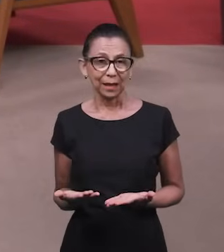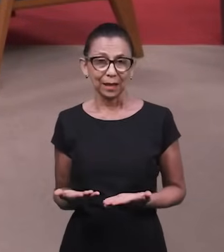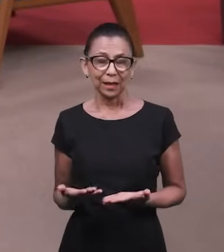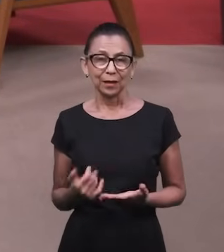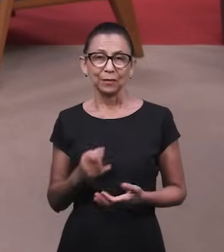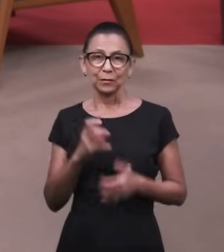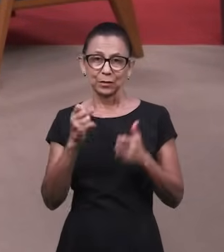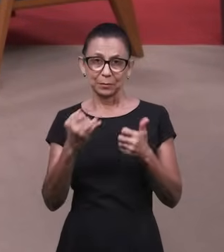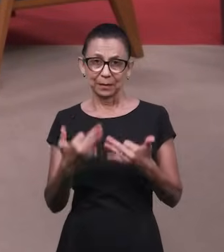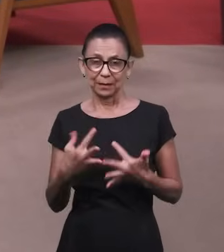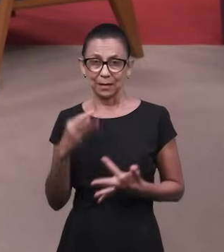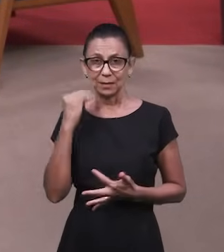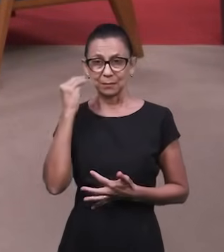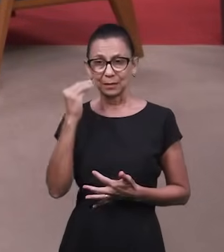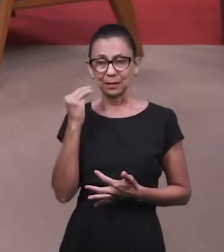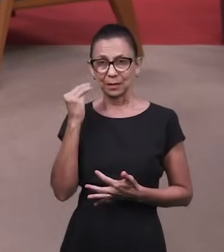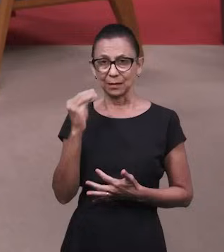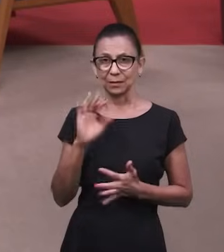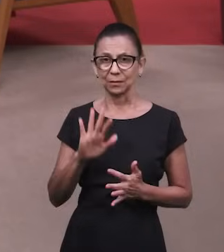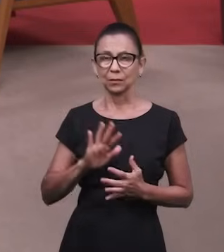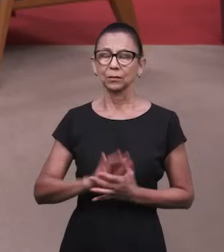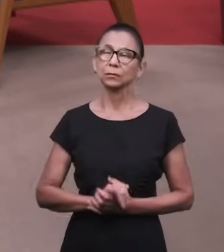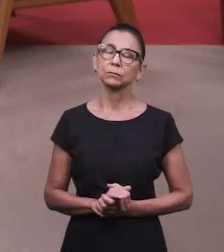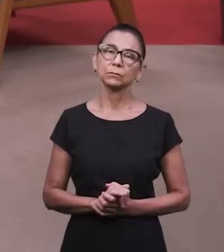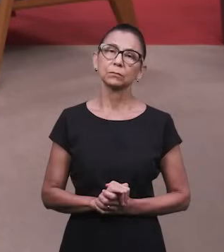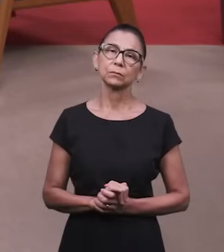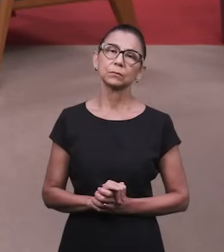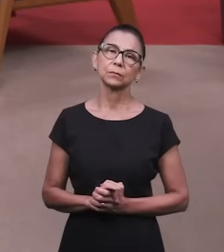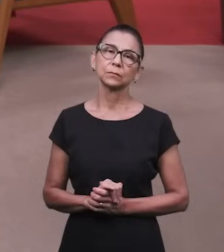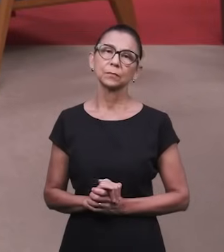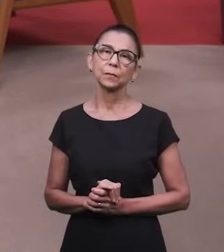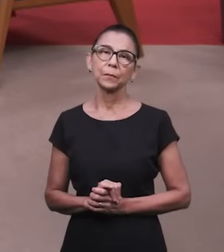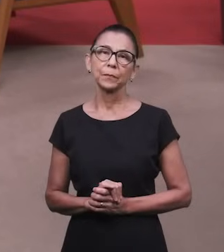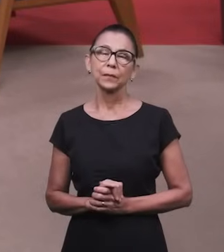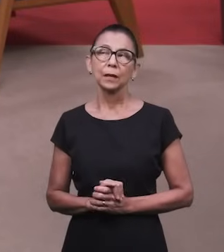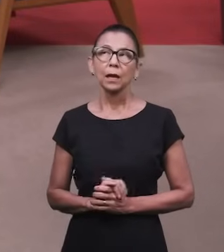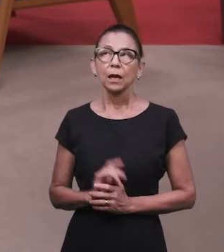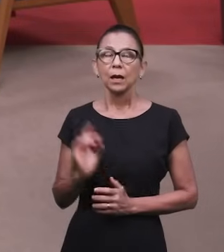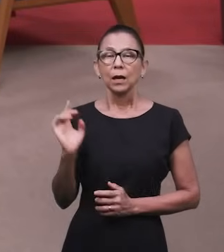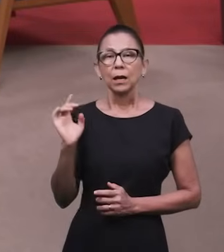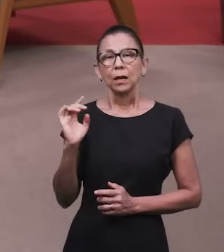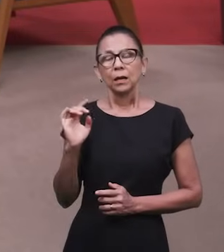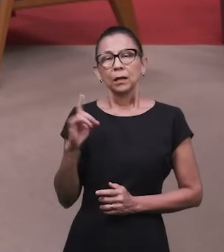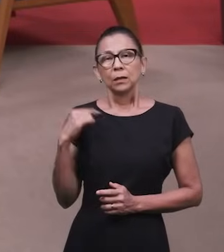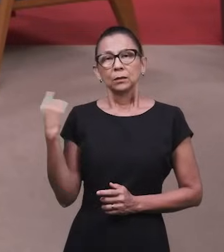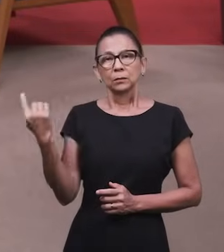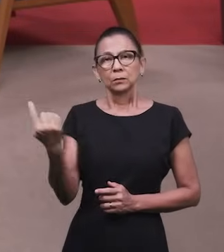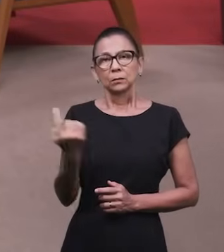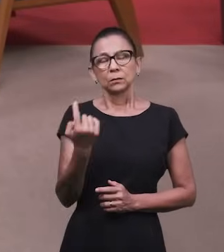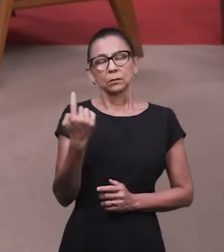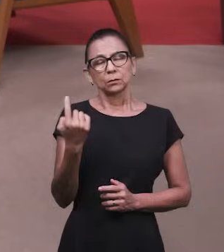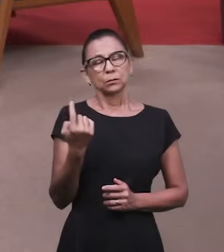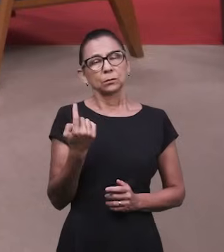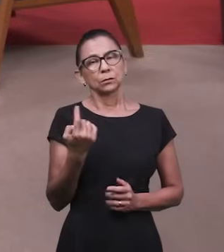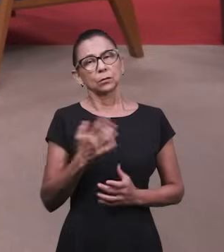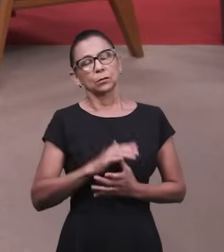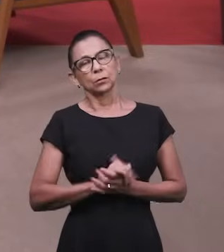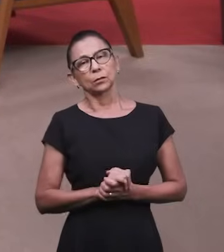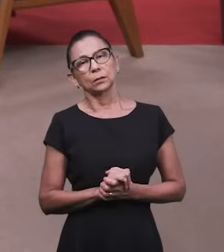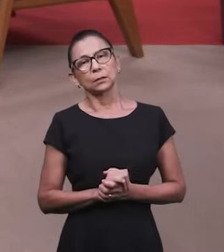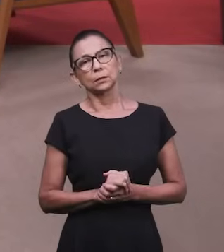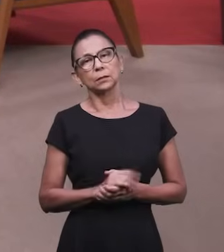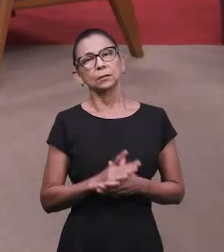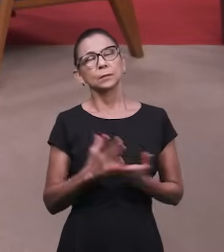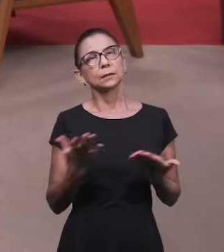aqui de uma forma até relativamente descontraída, né? Não é um culto o programa, mas o